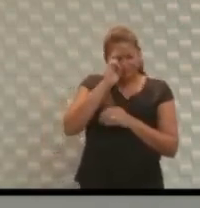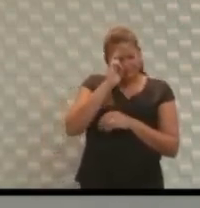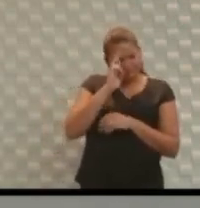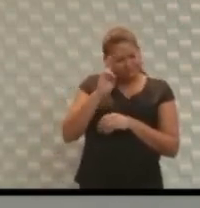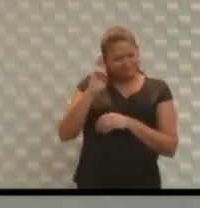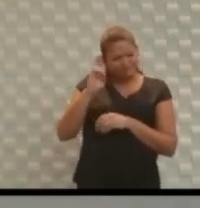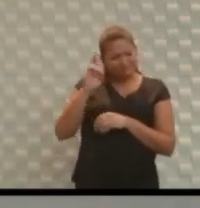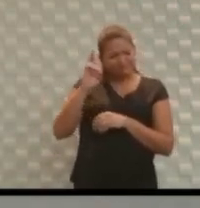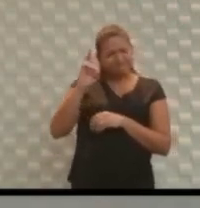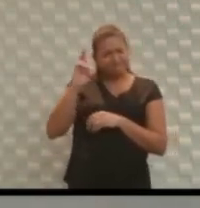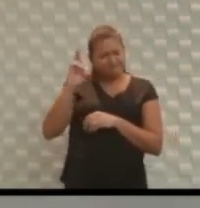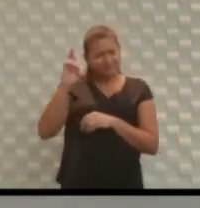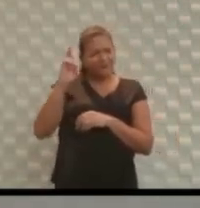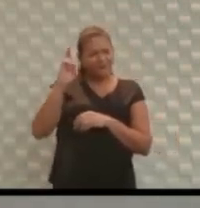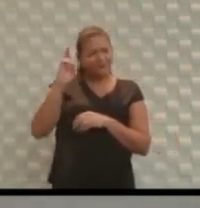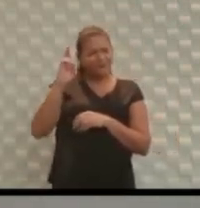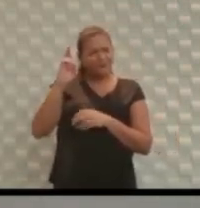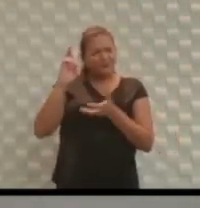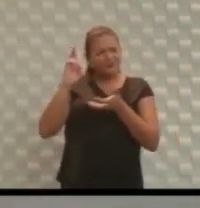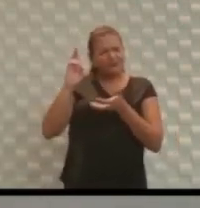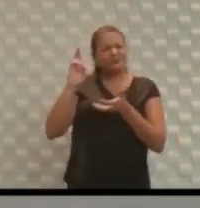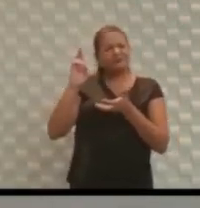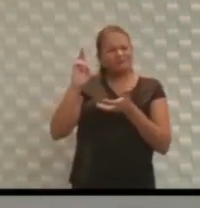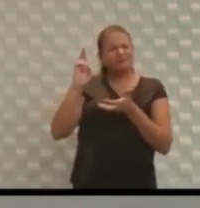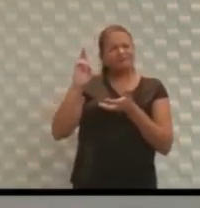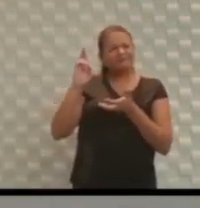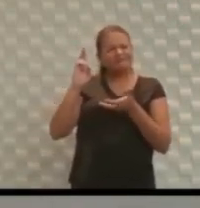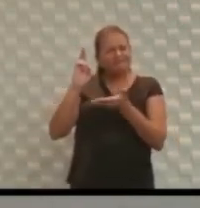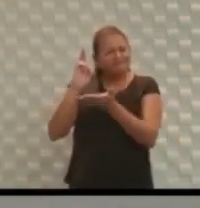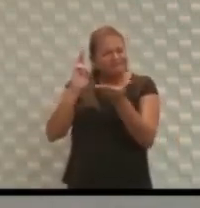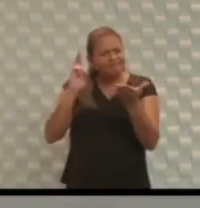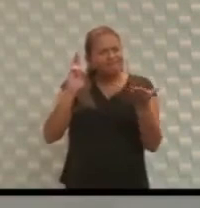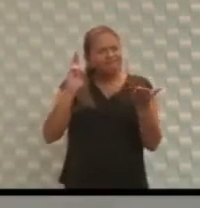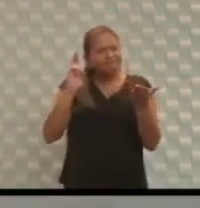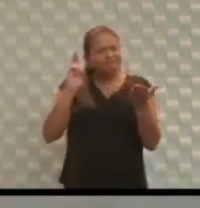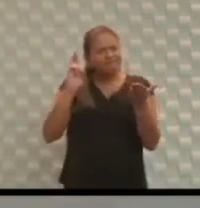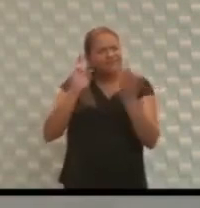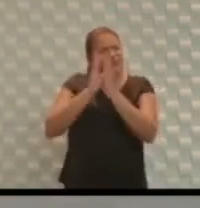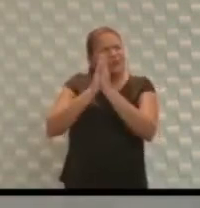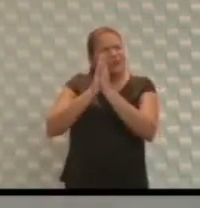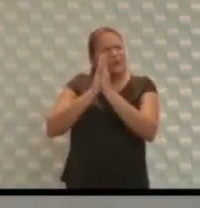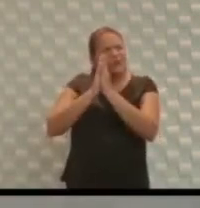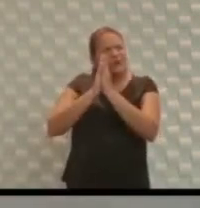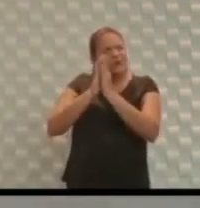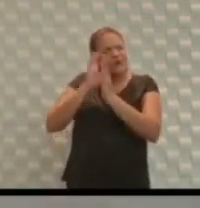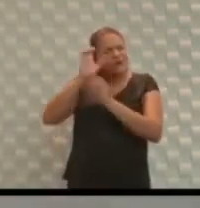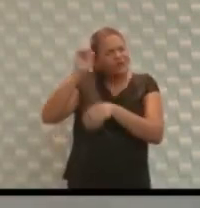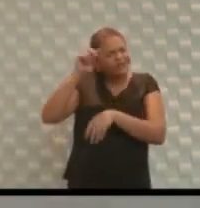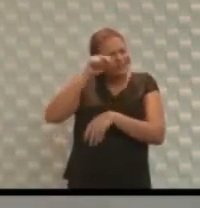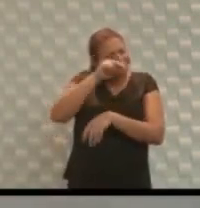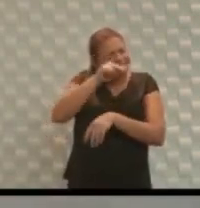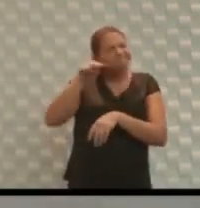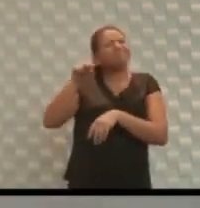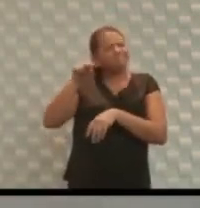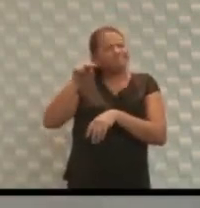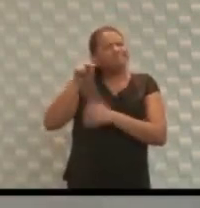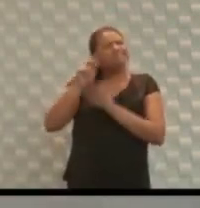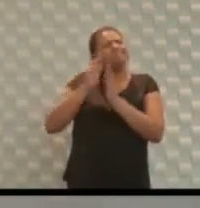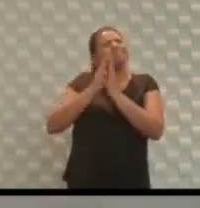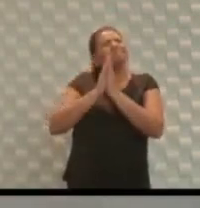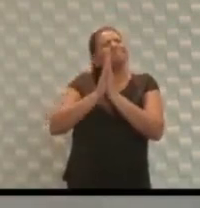Deus... Eu quero agora orar pela tua ação poderosa neste lugar. O teu Espírito é aquele